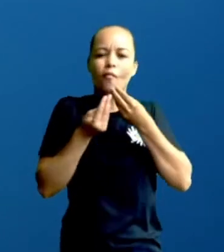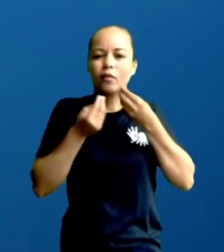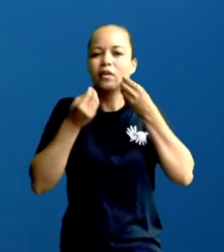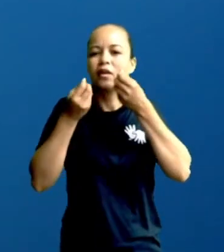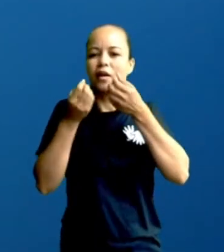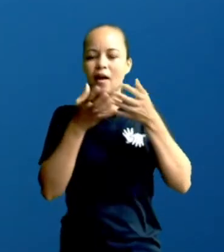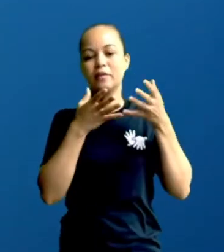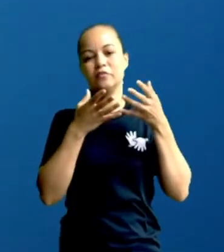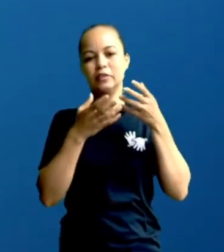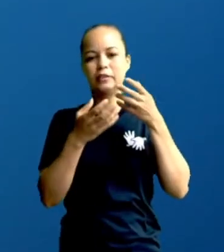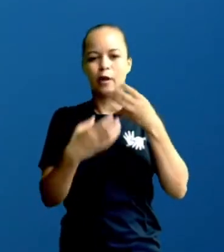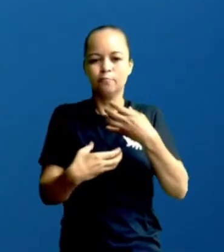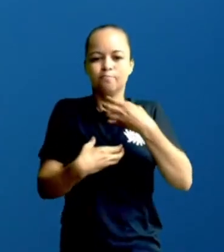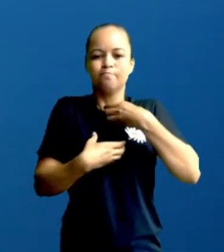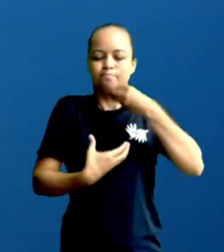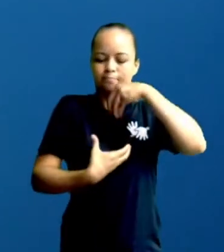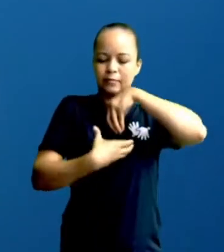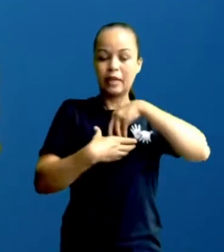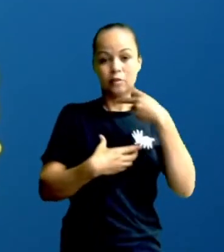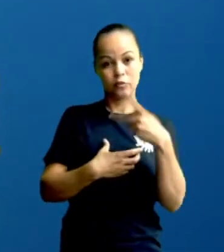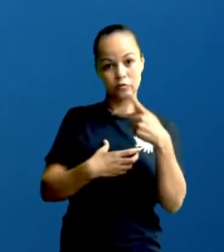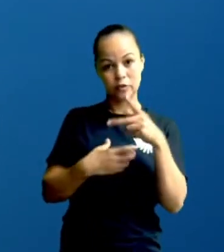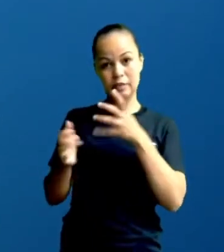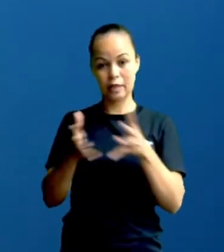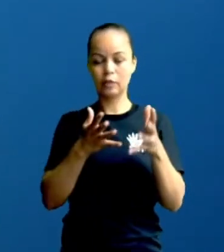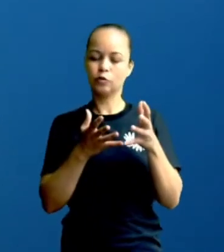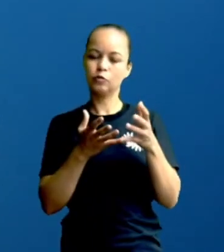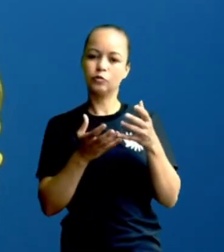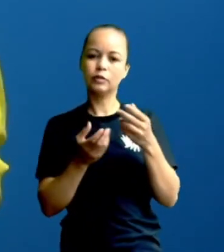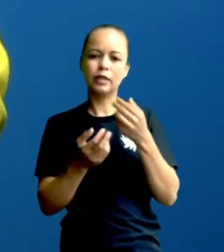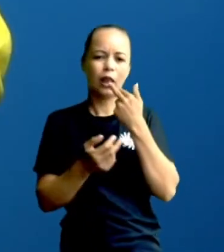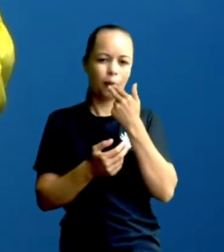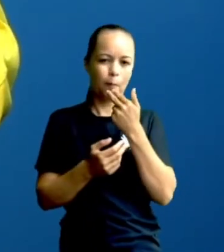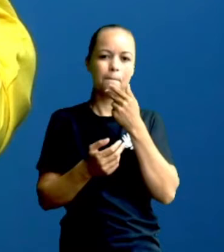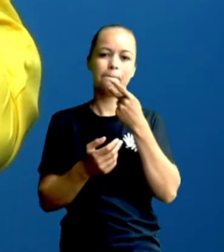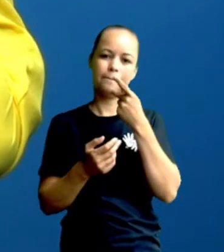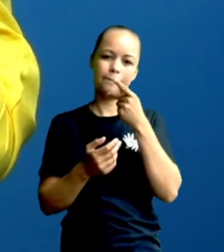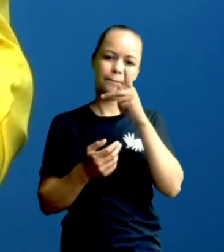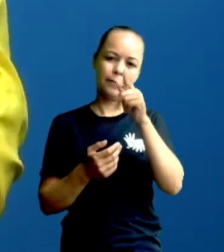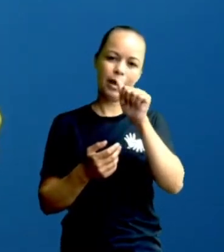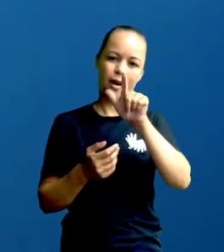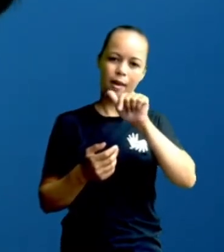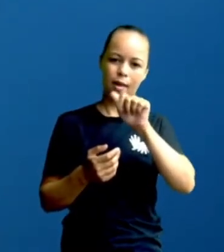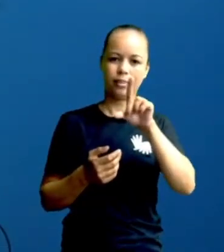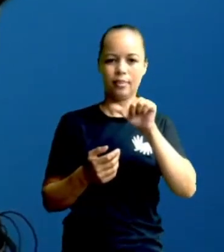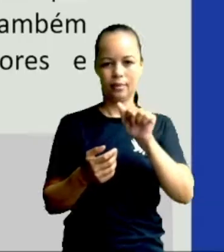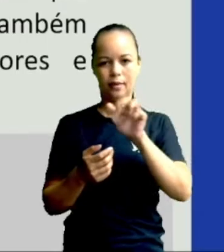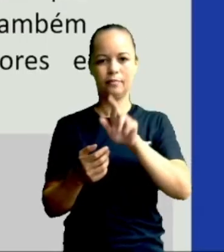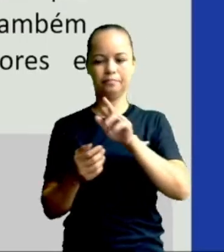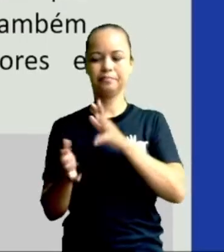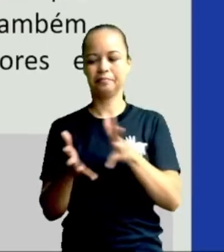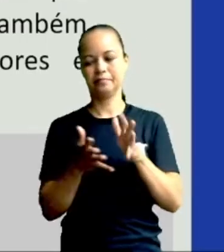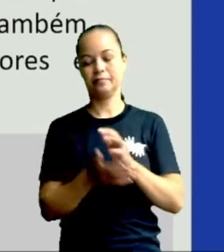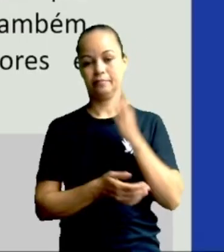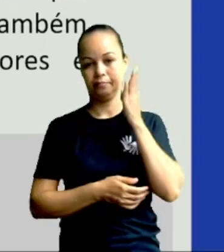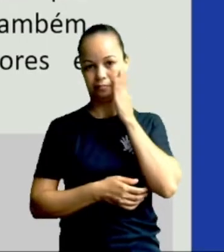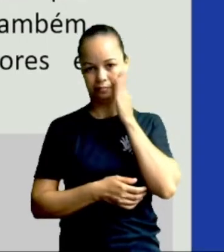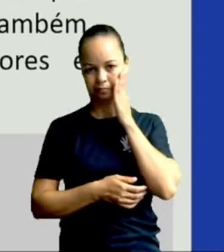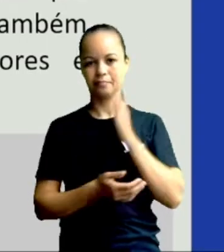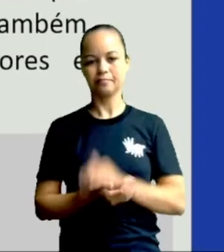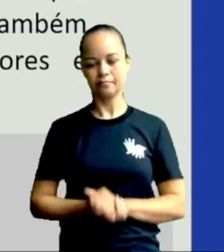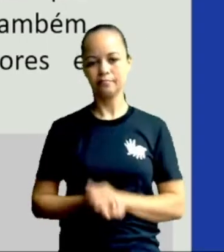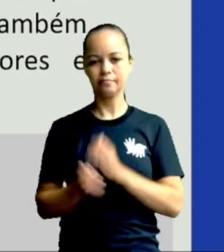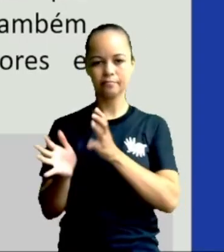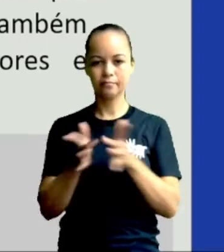aquela imagem dentro de você através do órgão do sentido do paladar. Entendeu? Vamos lá.